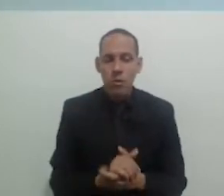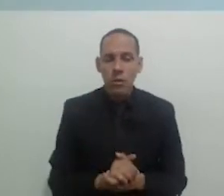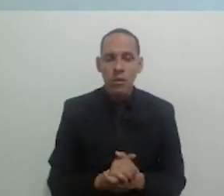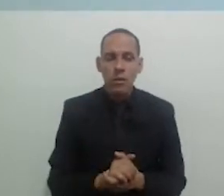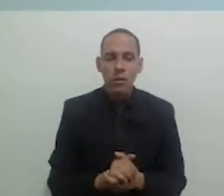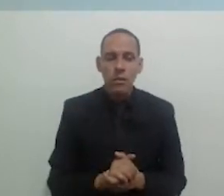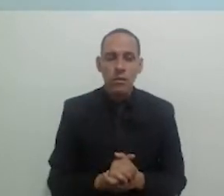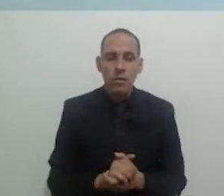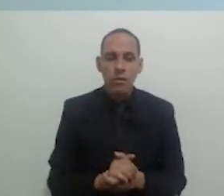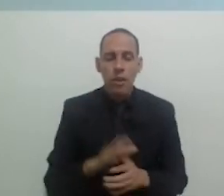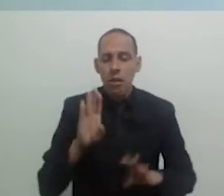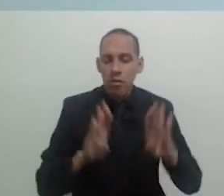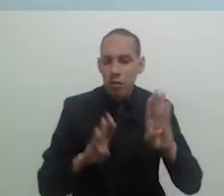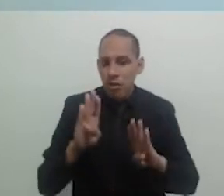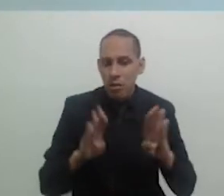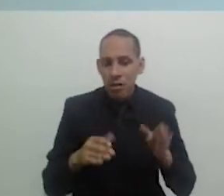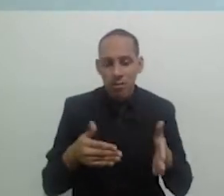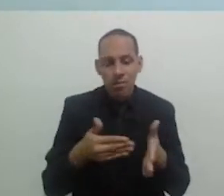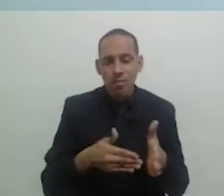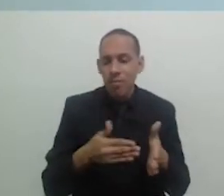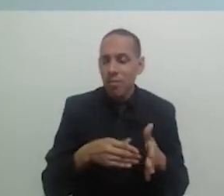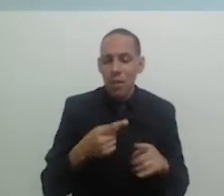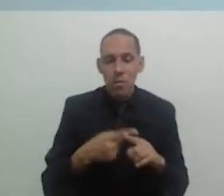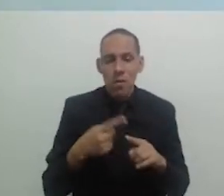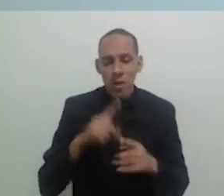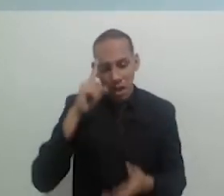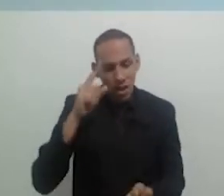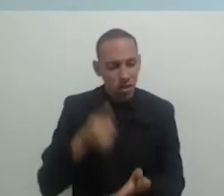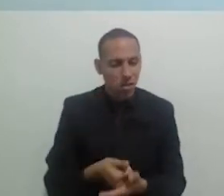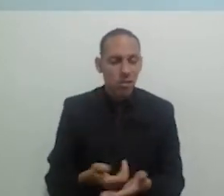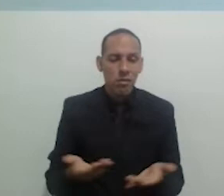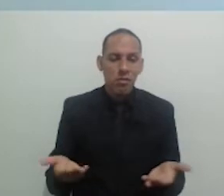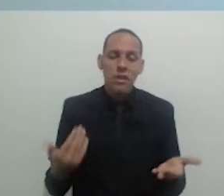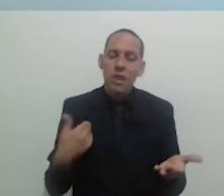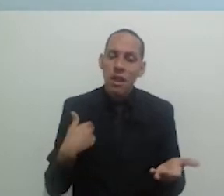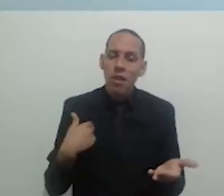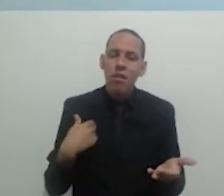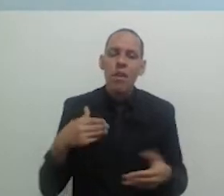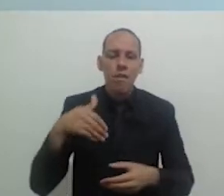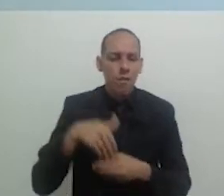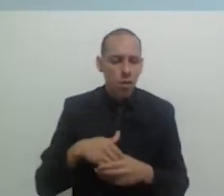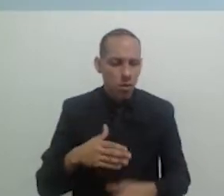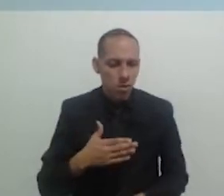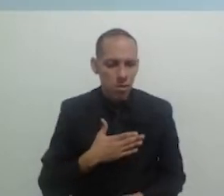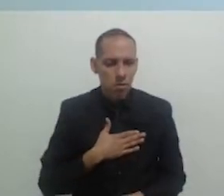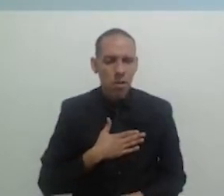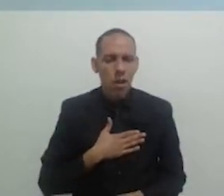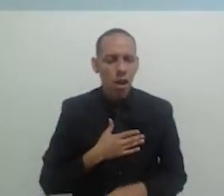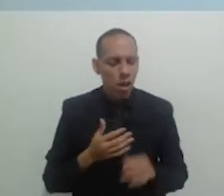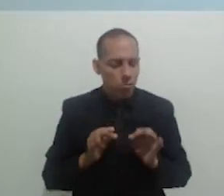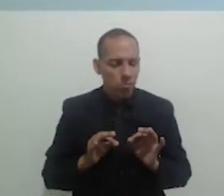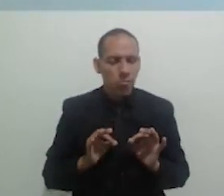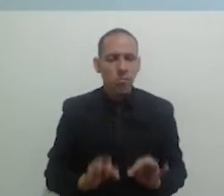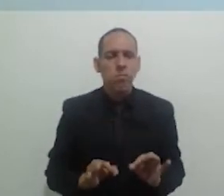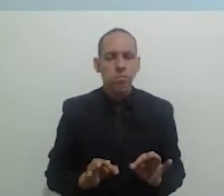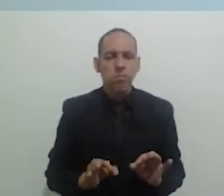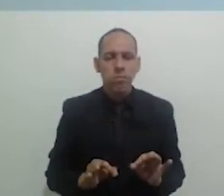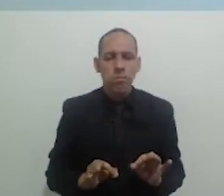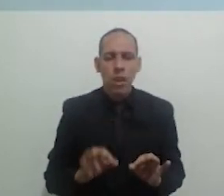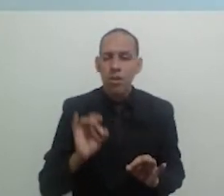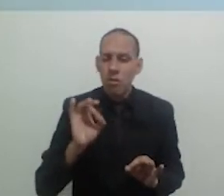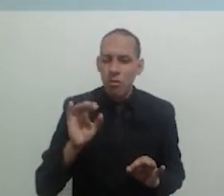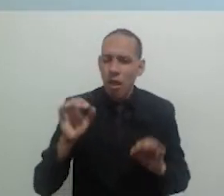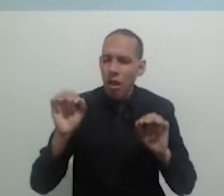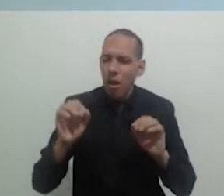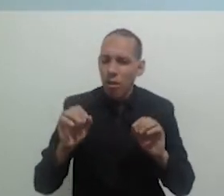por conta dessa decisão. Então, senhor presidente, eu ratifico o meu voto e, assim, só faço essa observação em razão do que